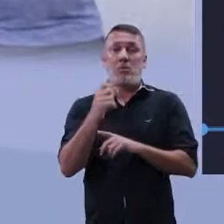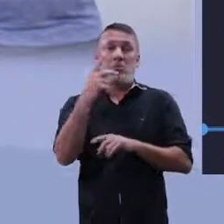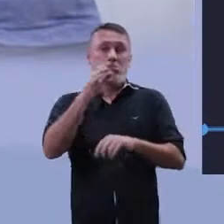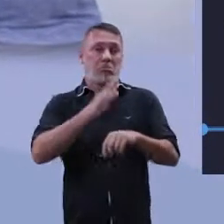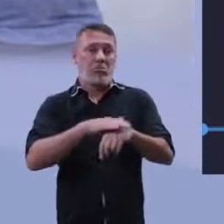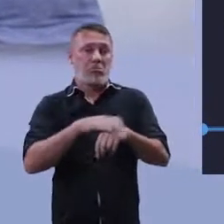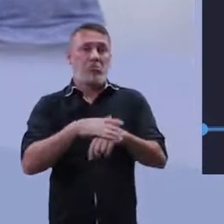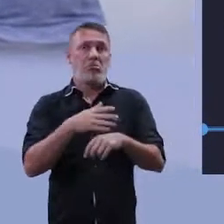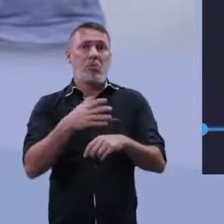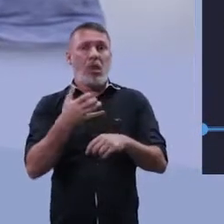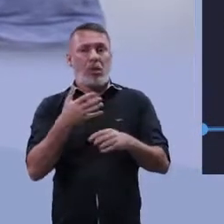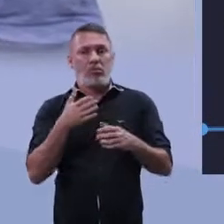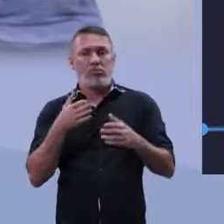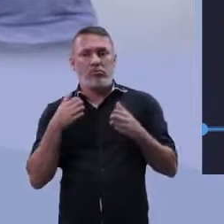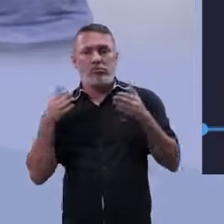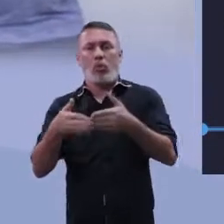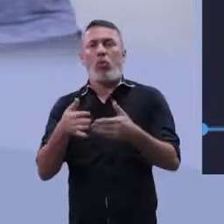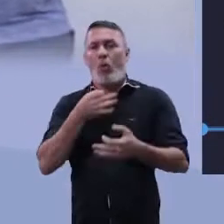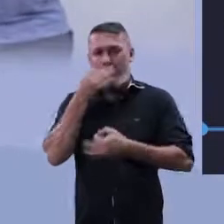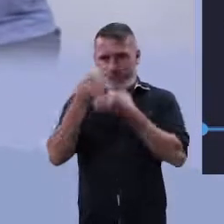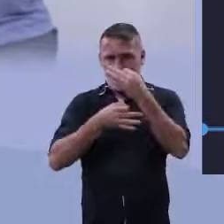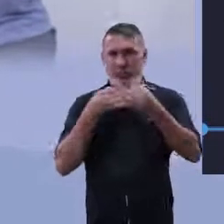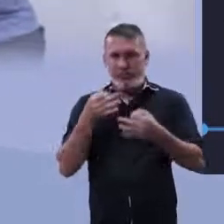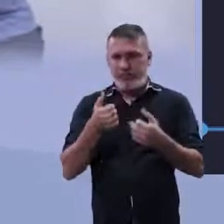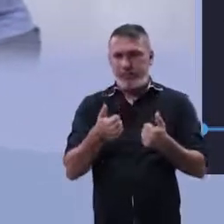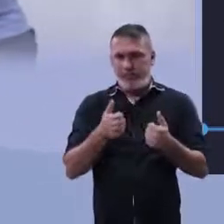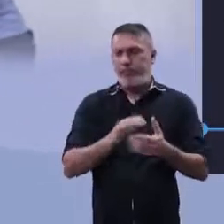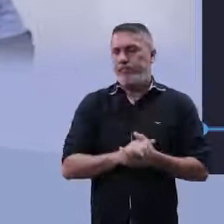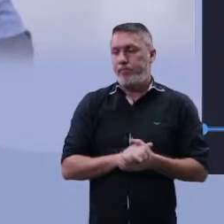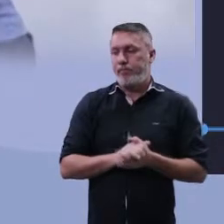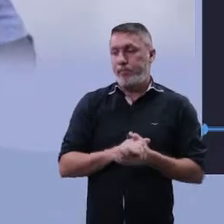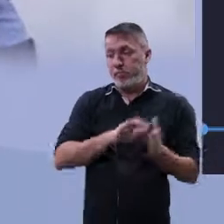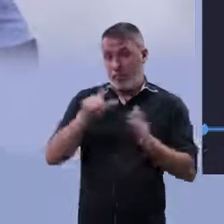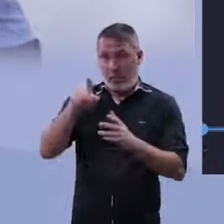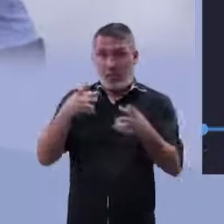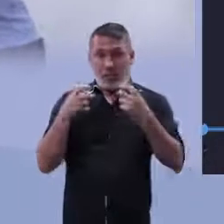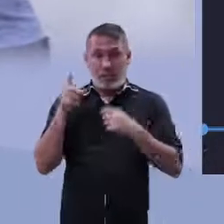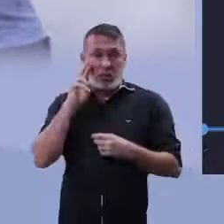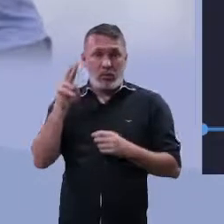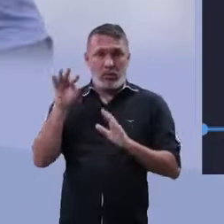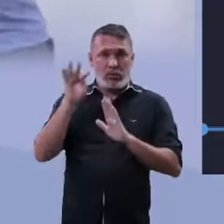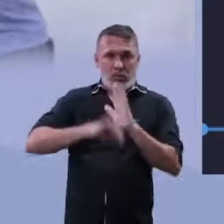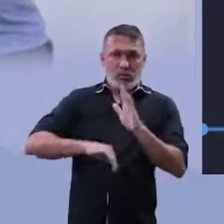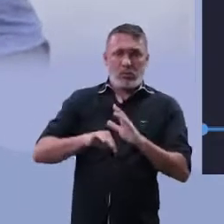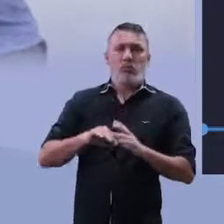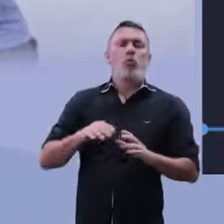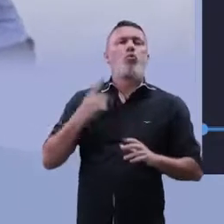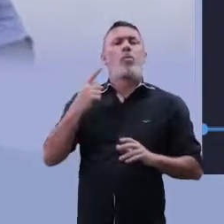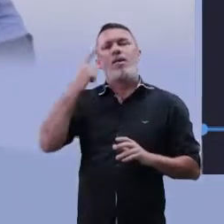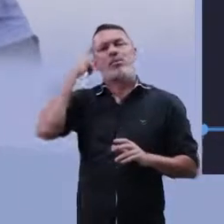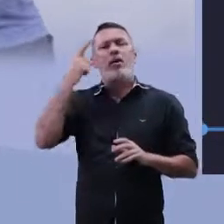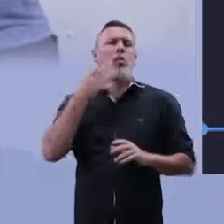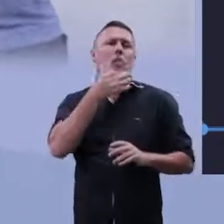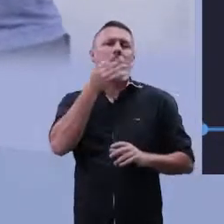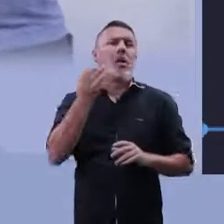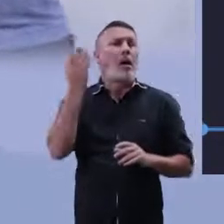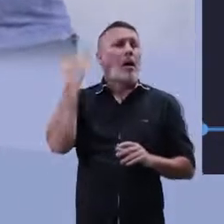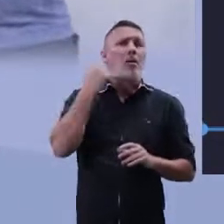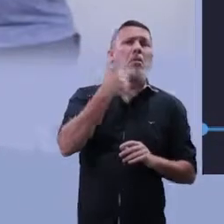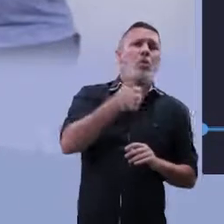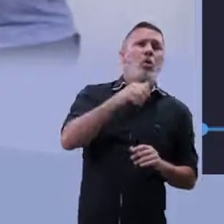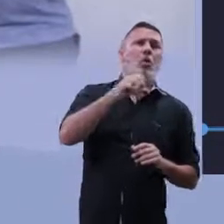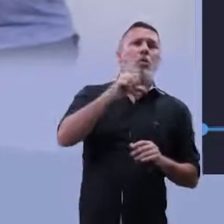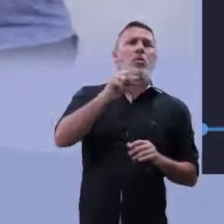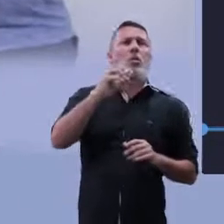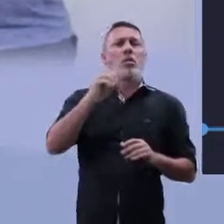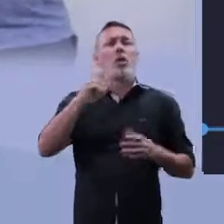se for da tua vontade, a antecipação argumentativa. Então vejamos que vocês podem perceber que ele começou ali como a ideia né, da década